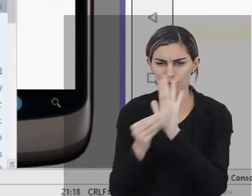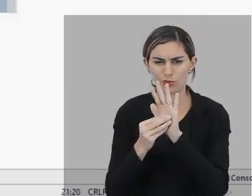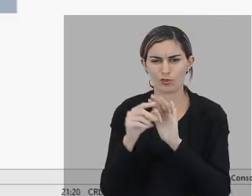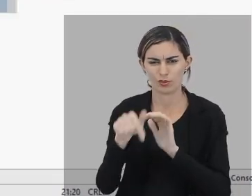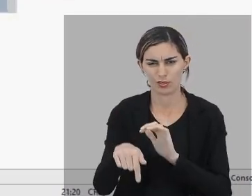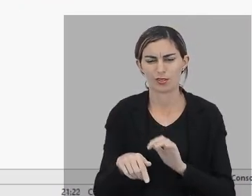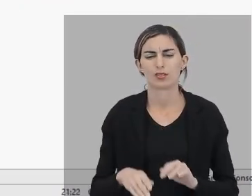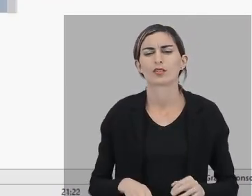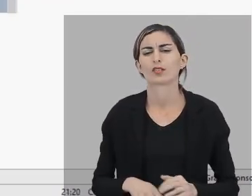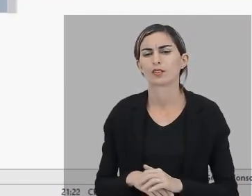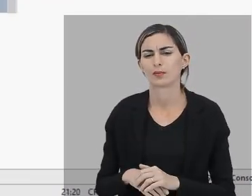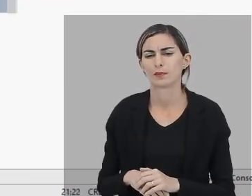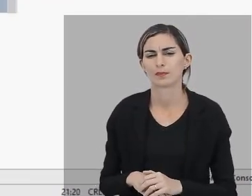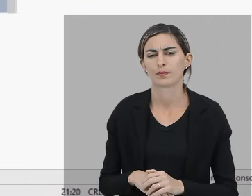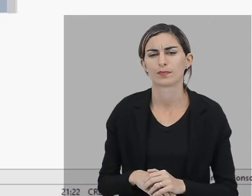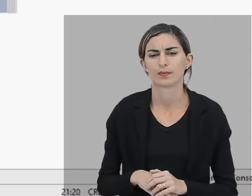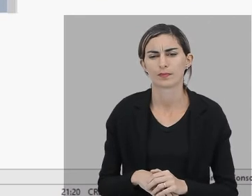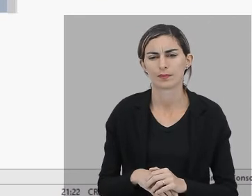aqui break,